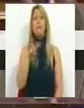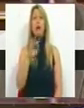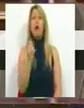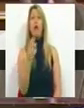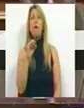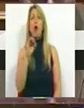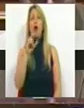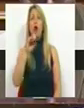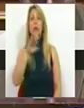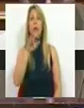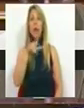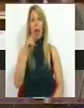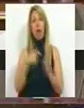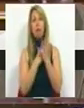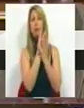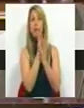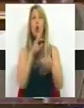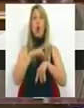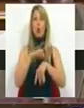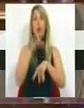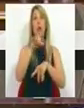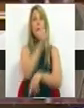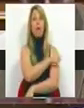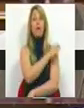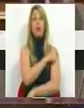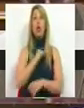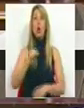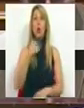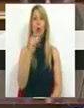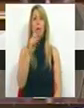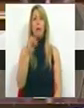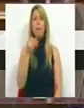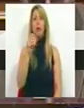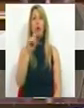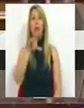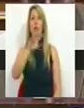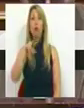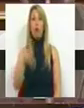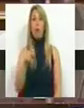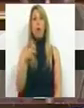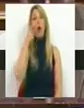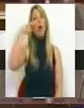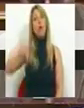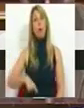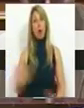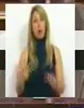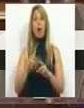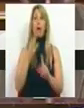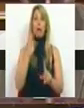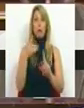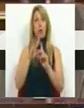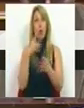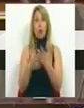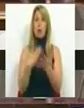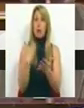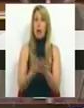meningite e septicémia e a vacina contra o vírus do papiloma humano. A primeira, ao tornar-se gratuita para as crianças, permitia uma poupança